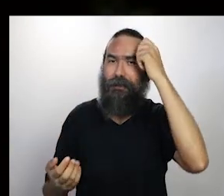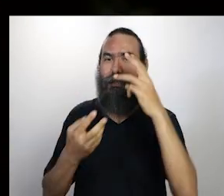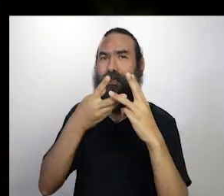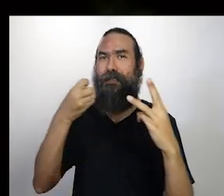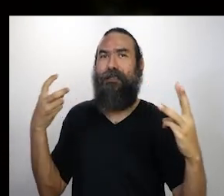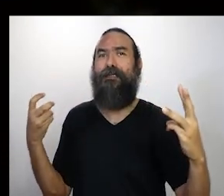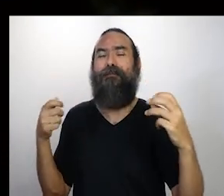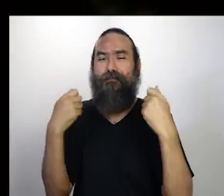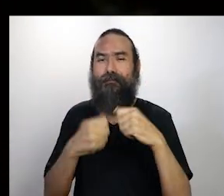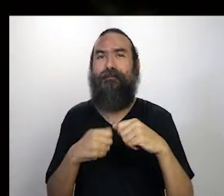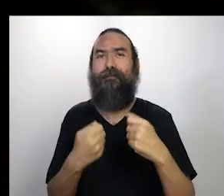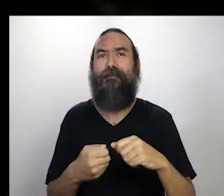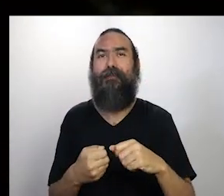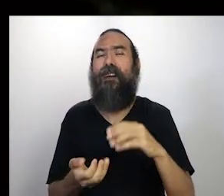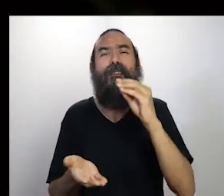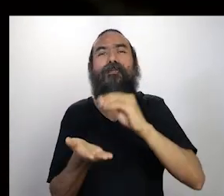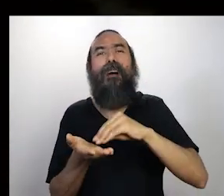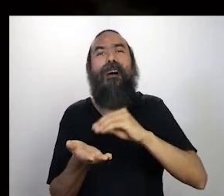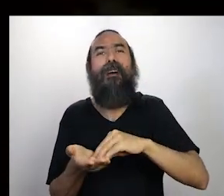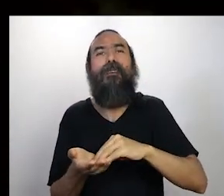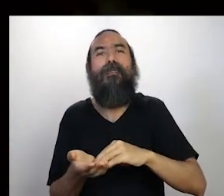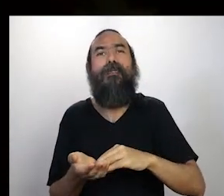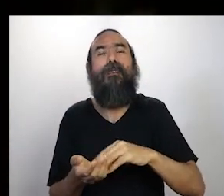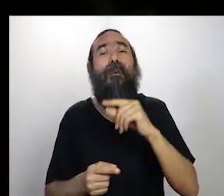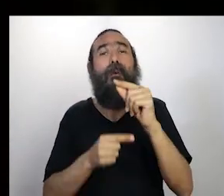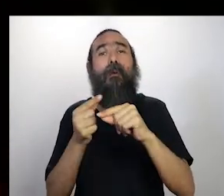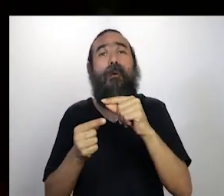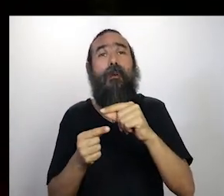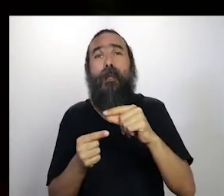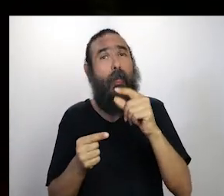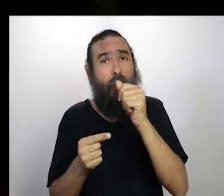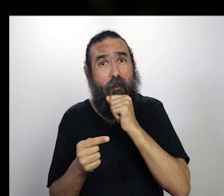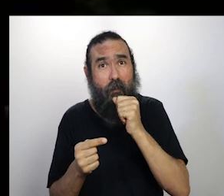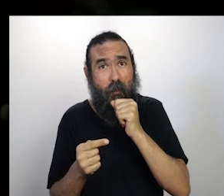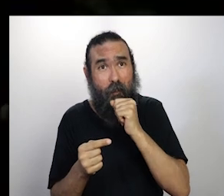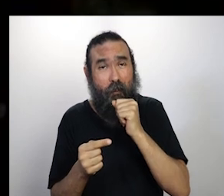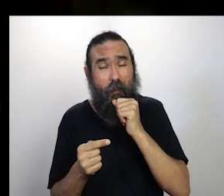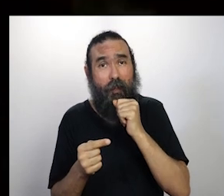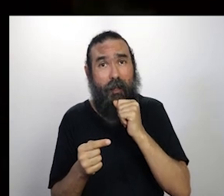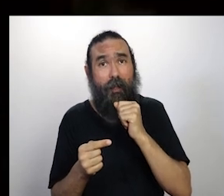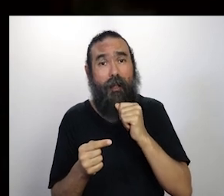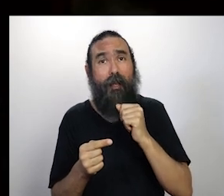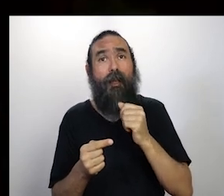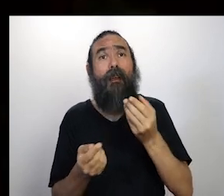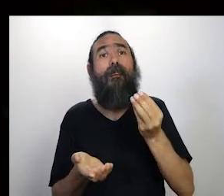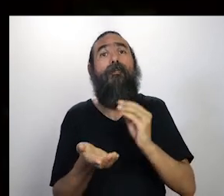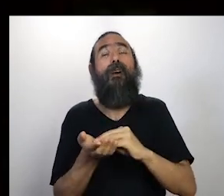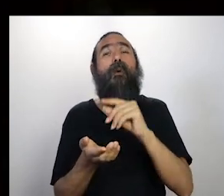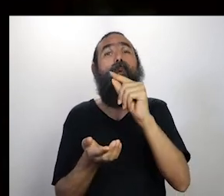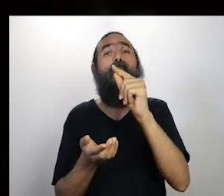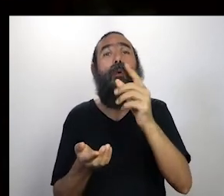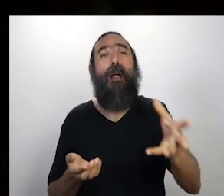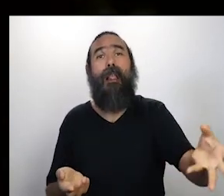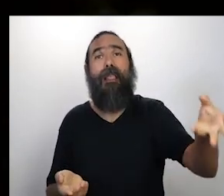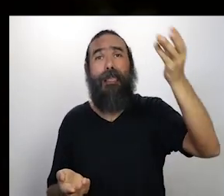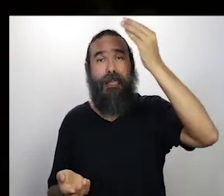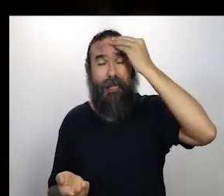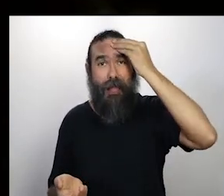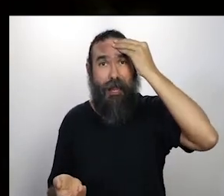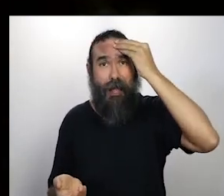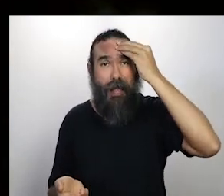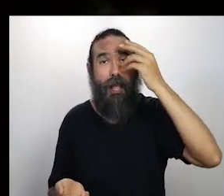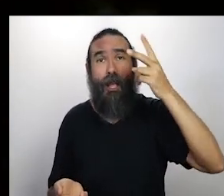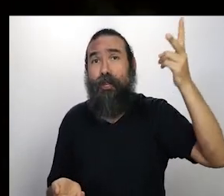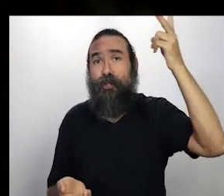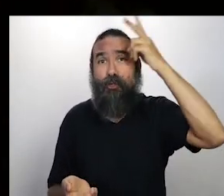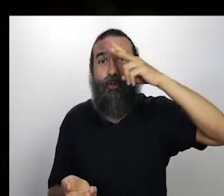nossa, eu acho que vai ficar muito complicado também de trazer a visão e o conceito